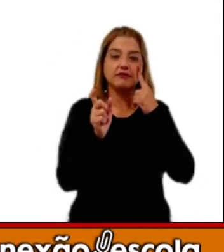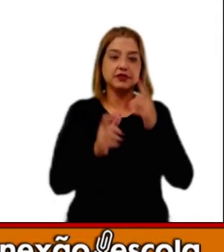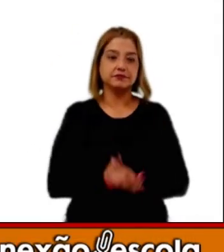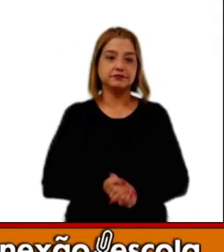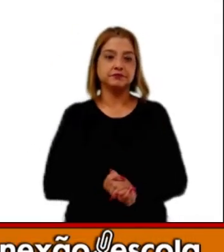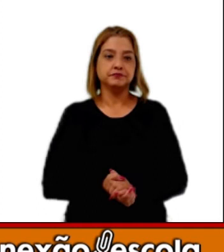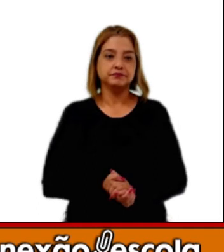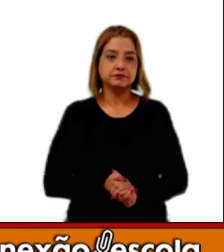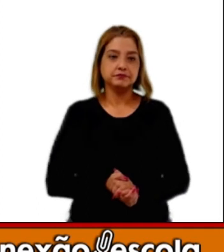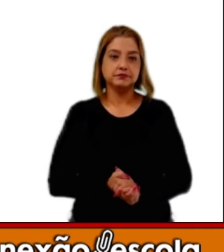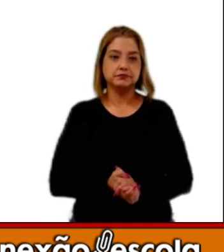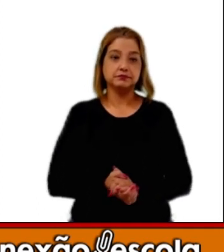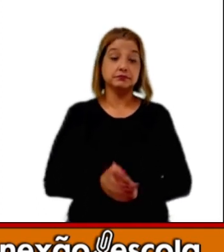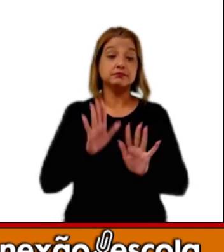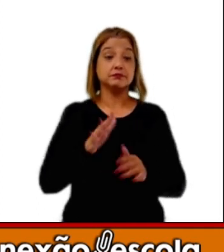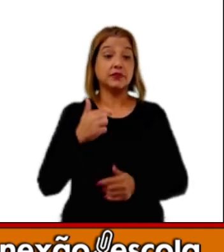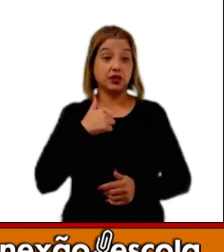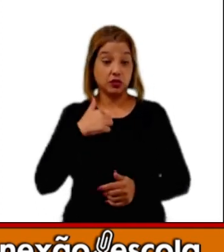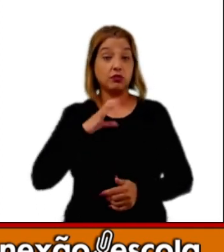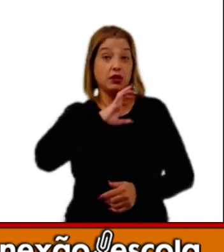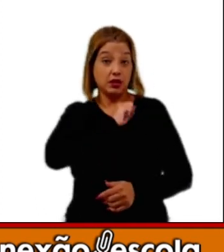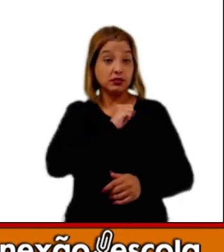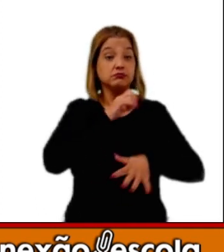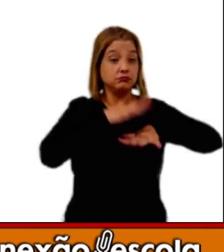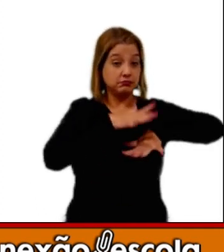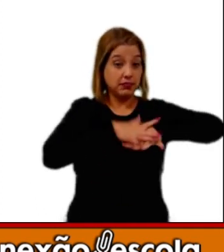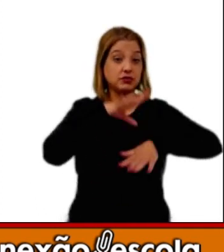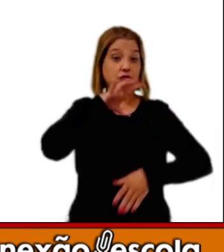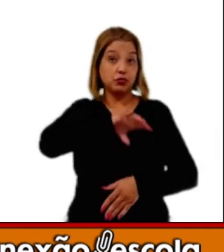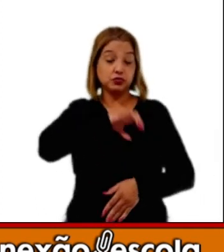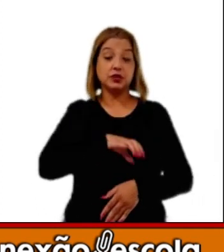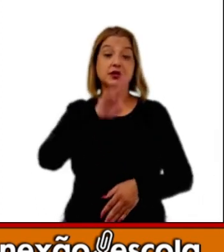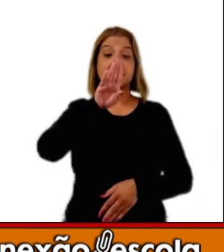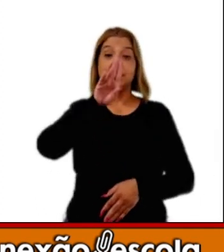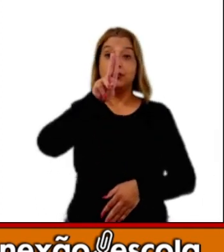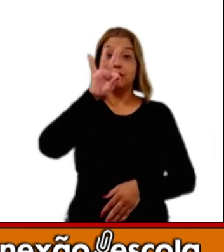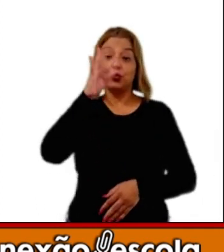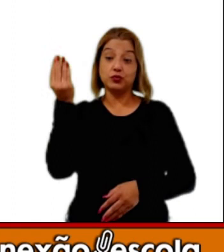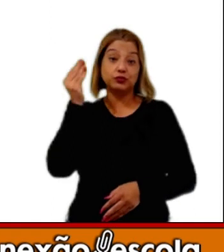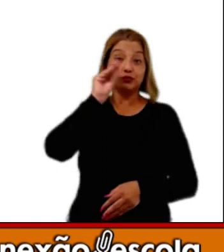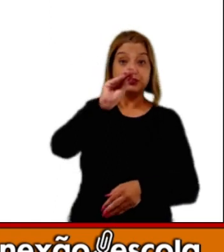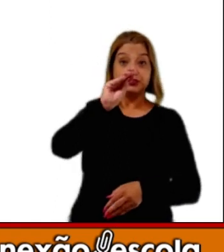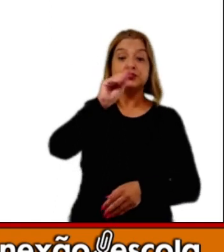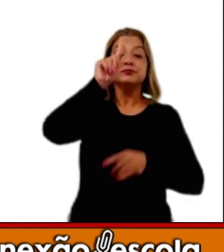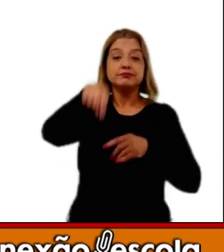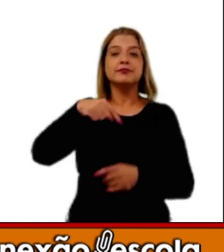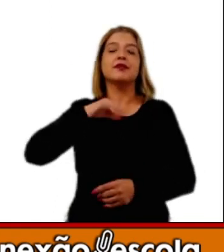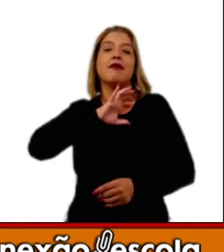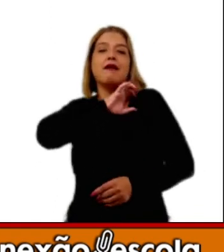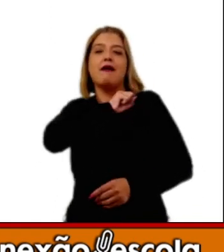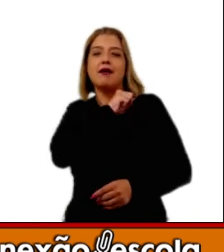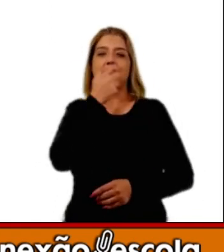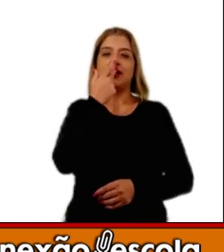só ilike Mac portugues a van I love english traduzido